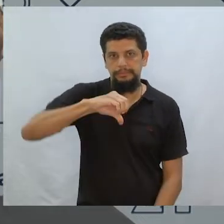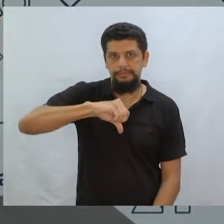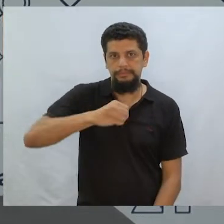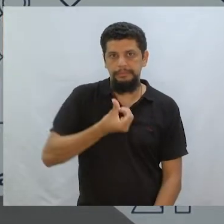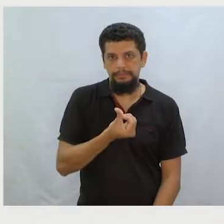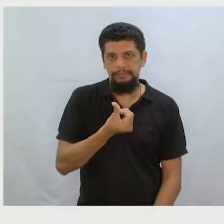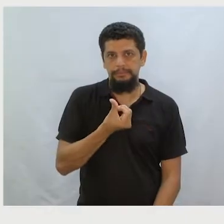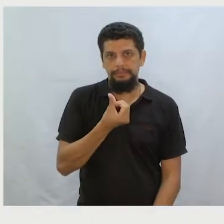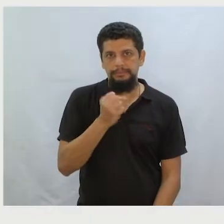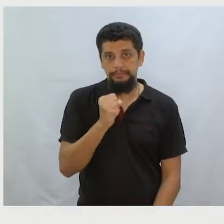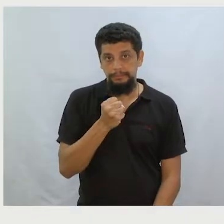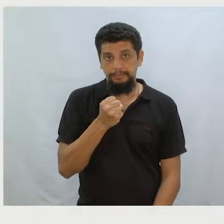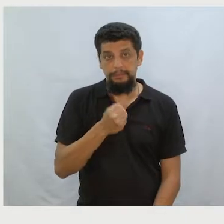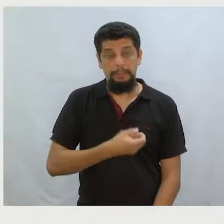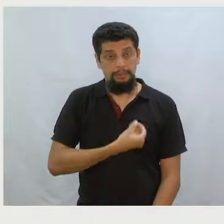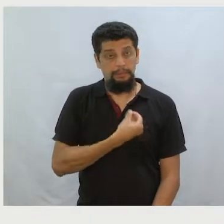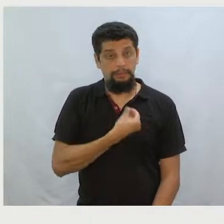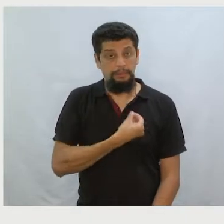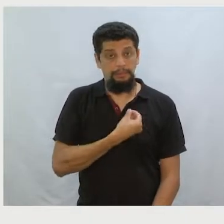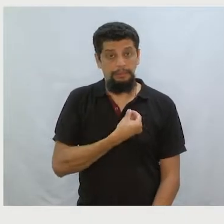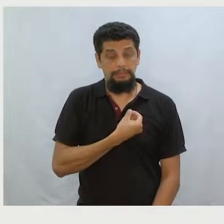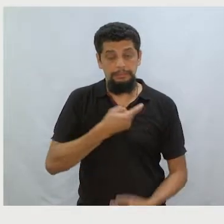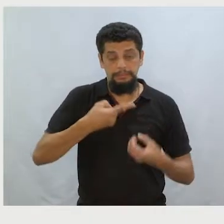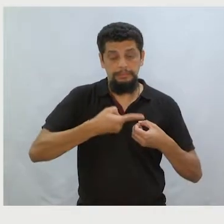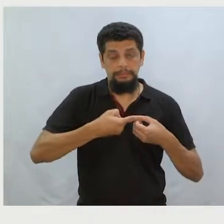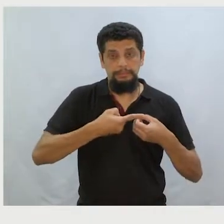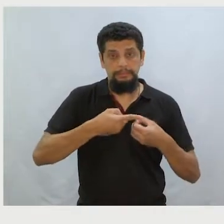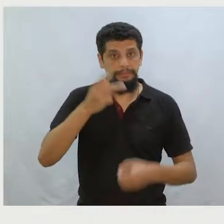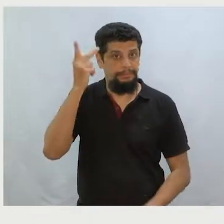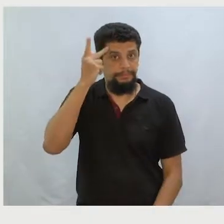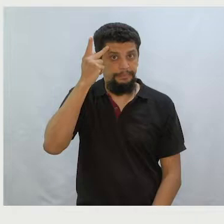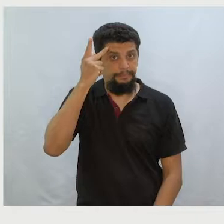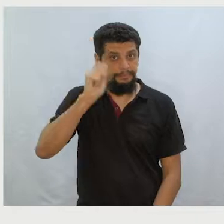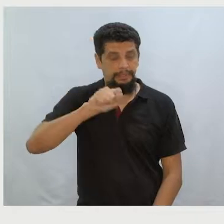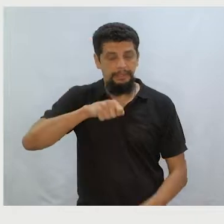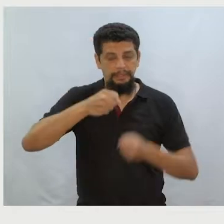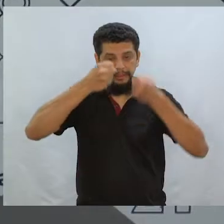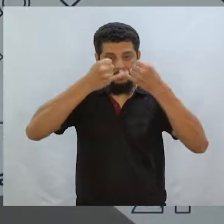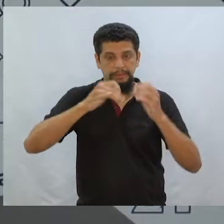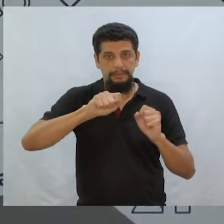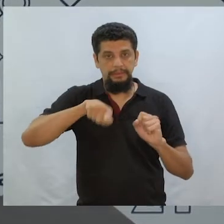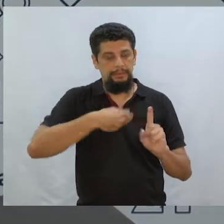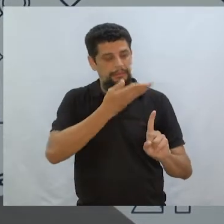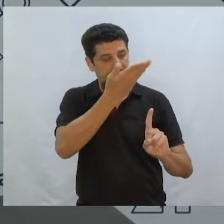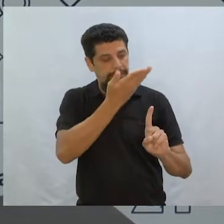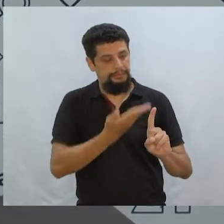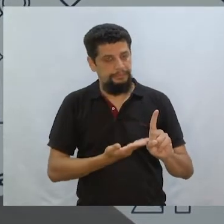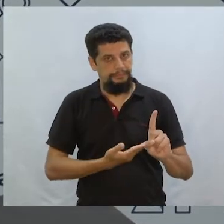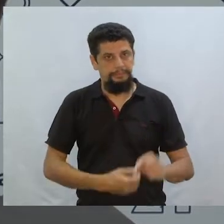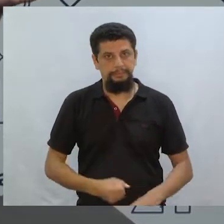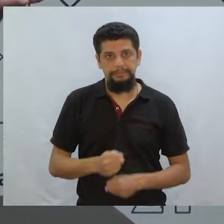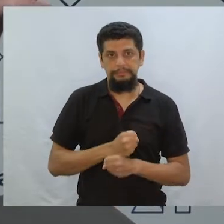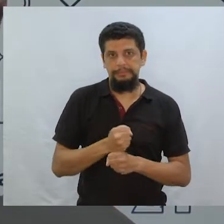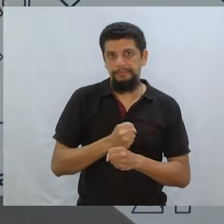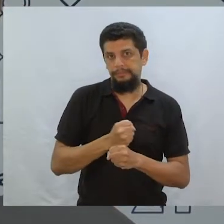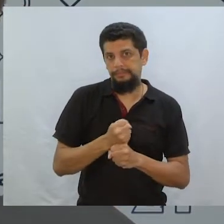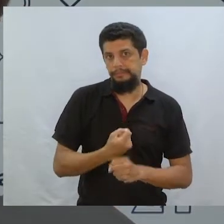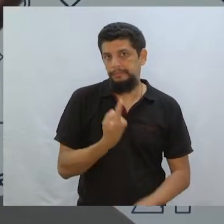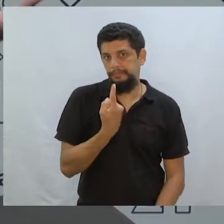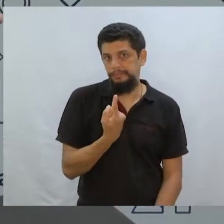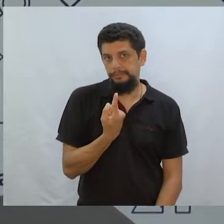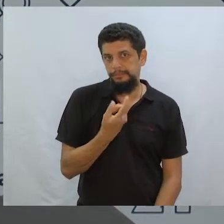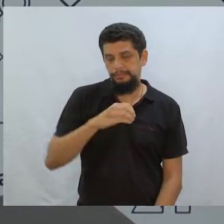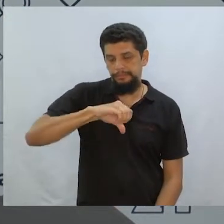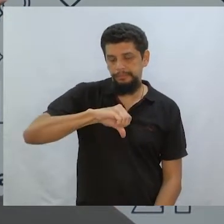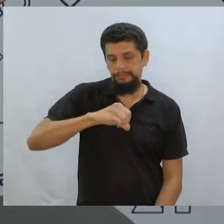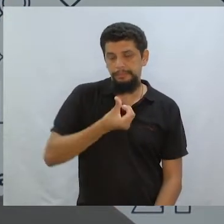mora em São Paulo então nós estamos falando de uma autora relativamente jovem n 1968 é uma